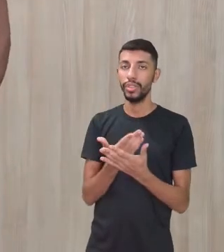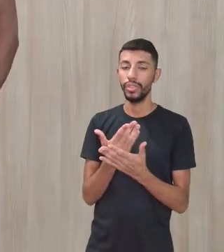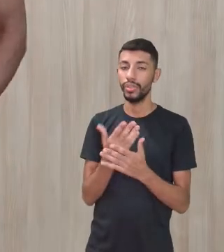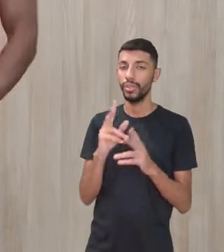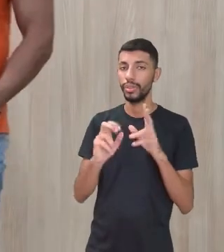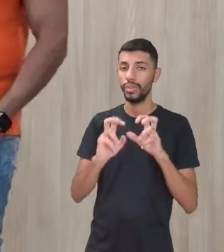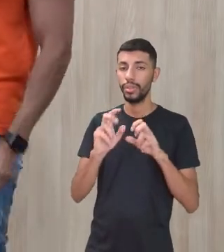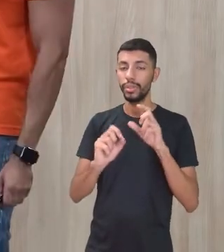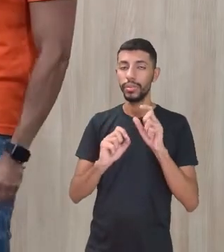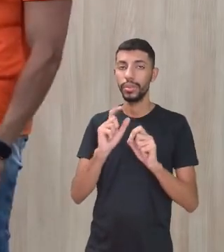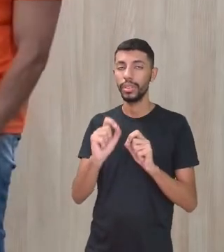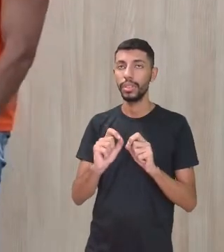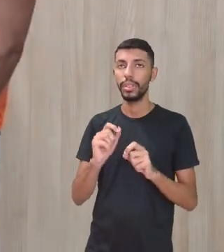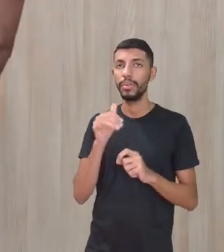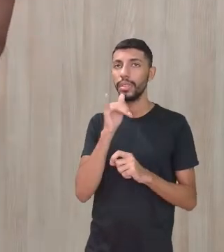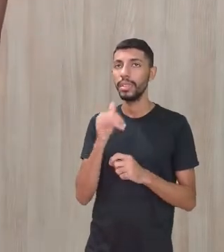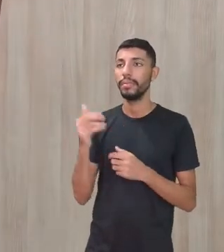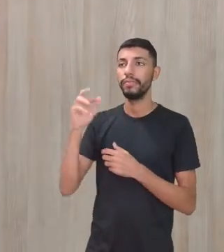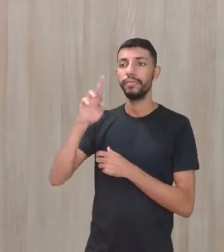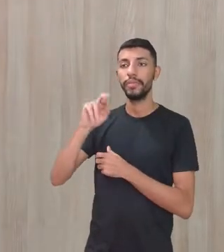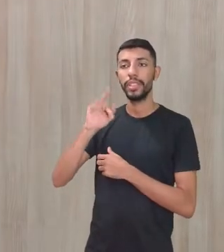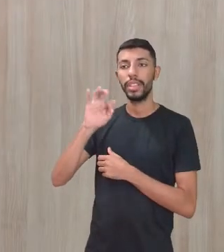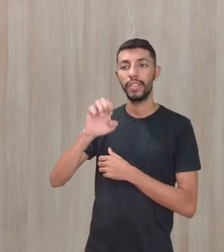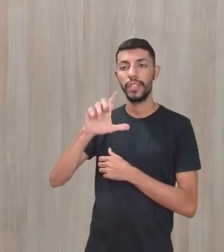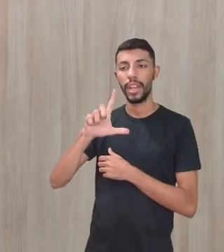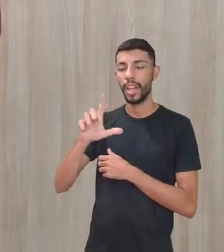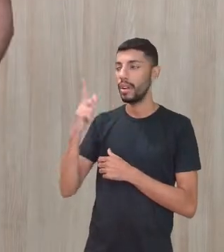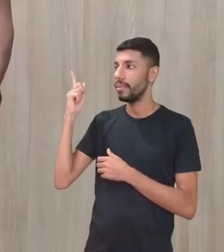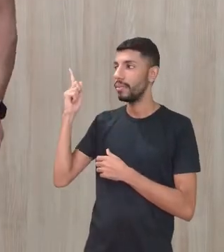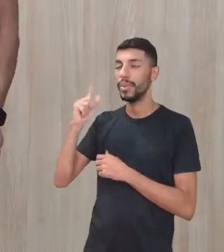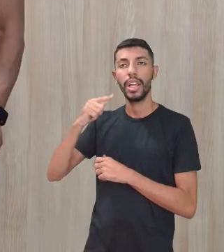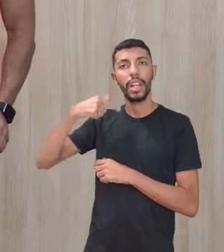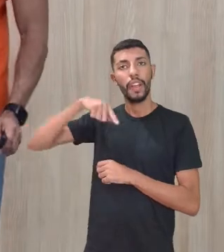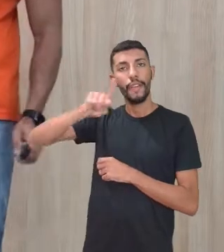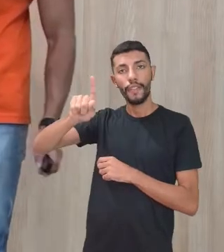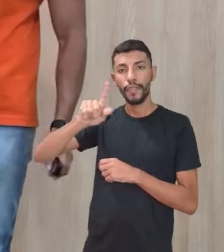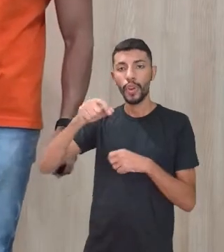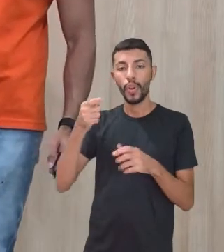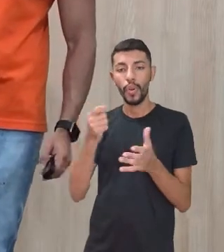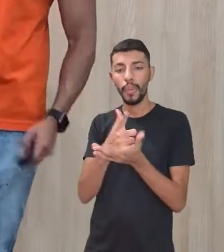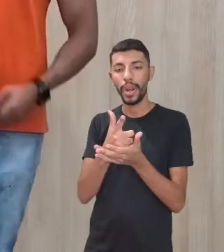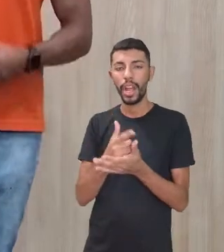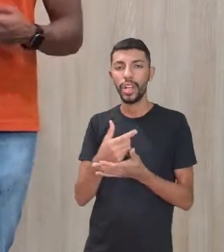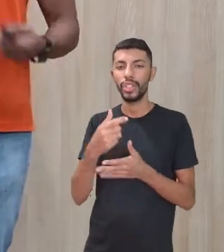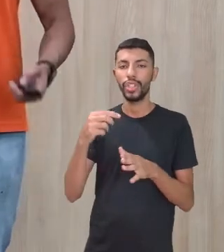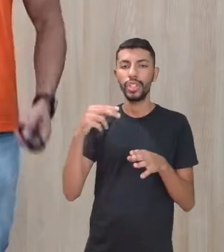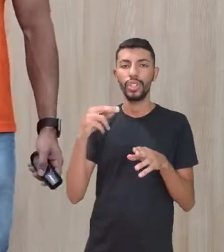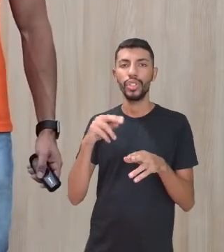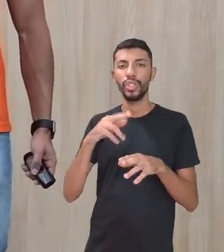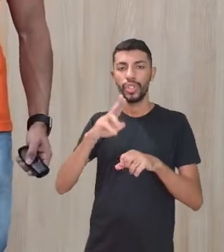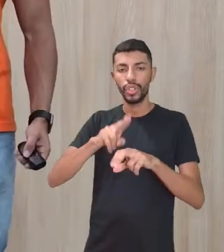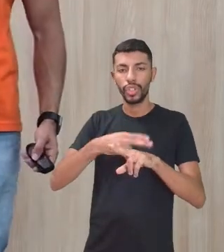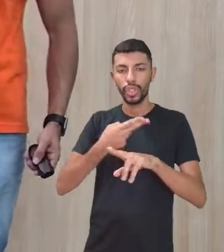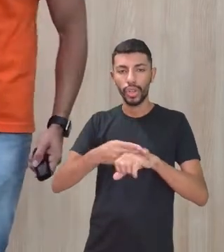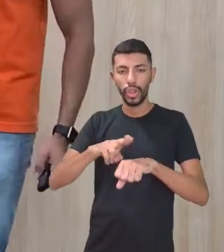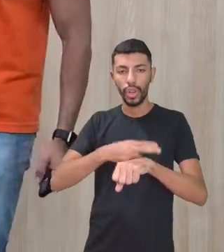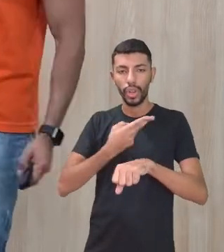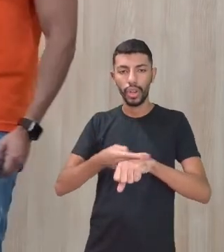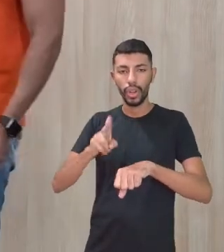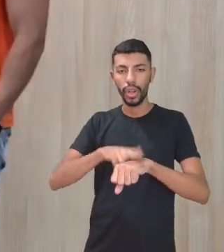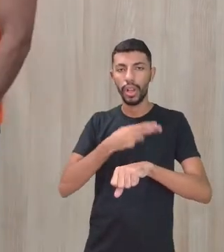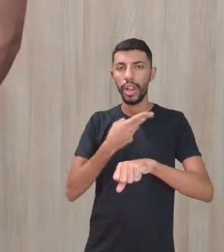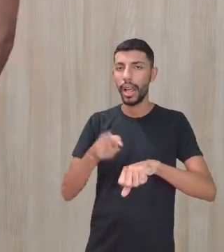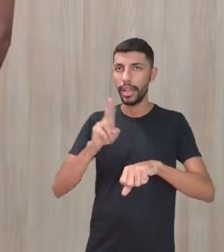probleminhas relacionados a Rafael, que ele foi à doceria e comprou uma barra de chocolate. Essa barra de chocolate,